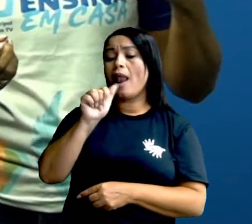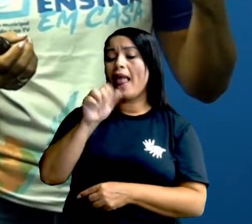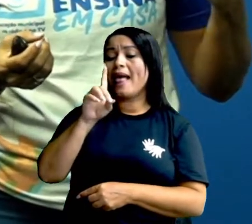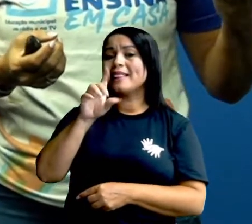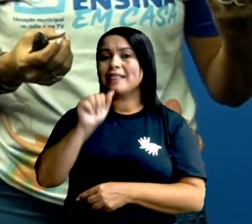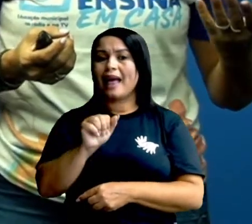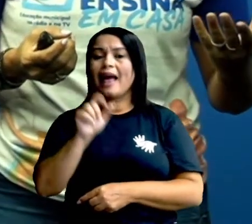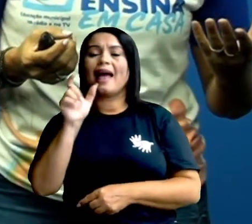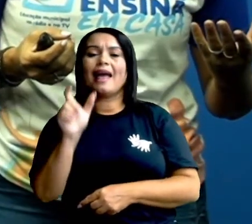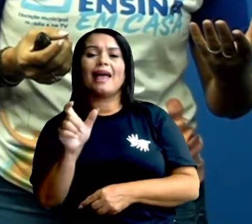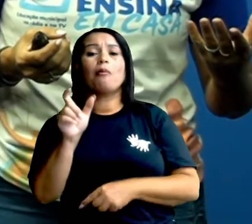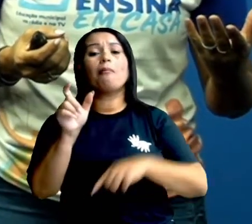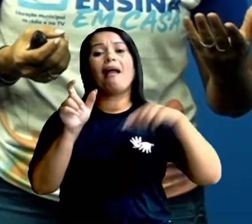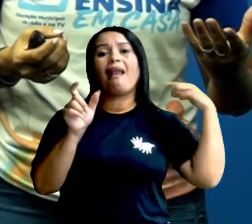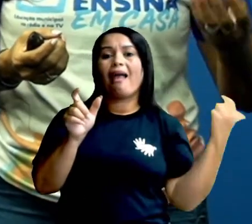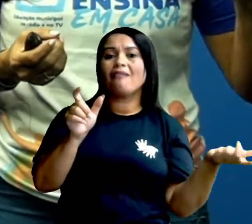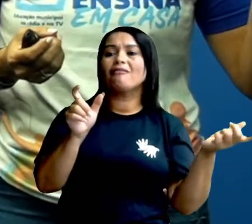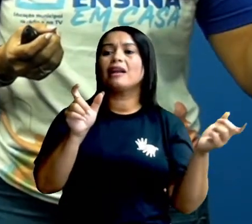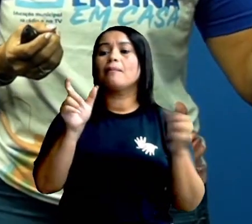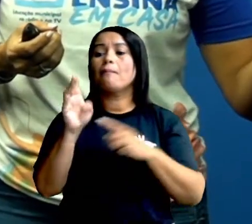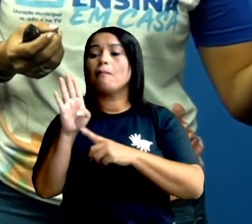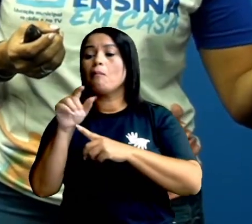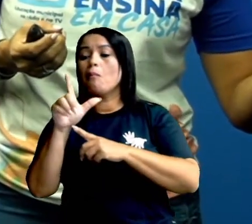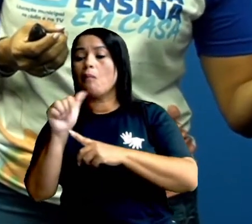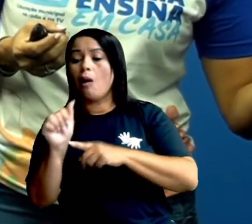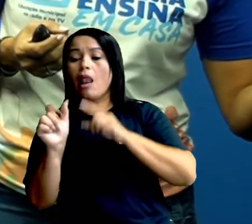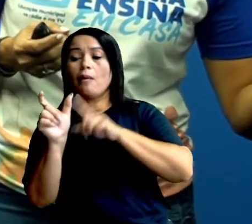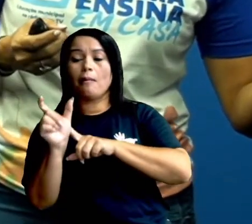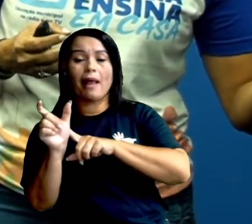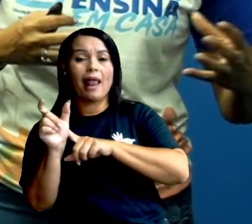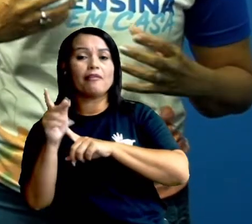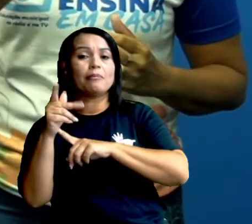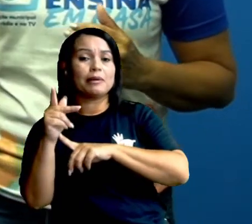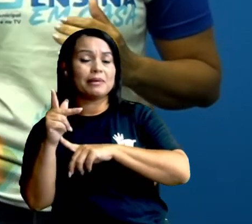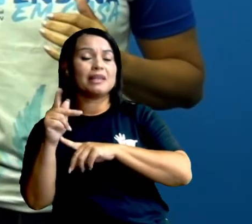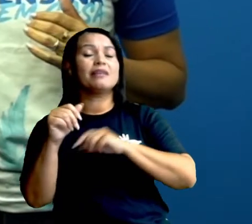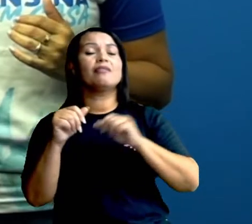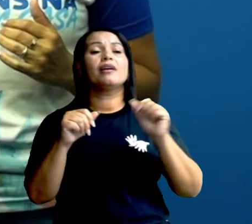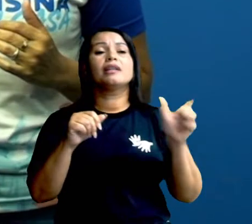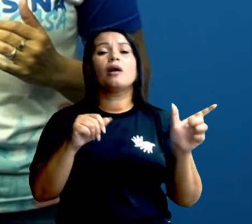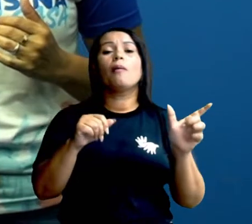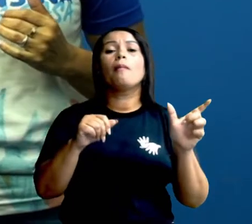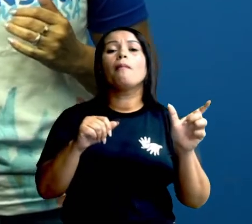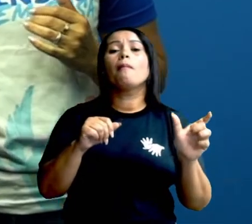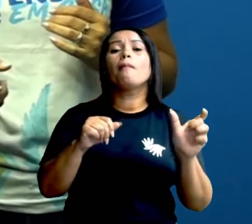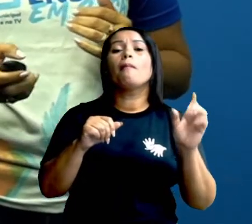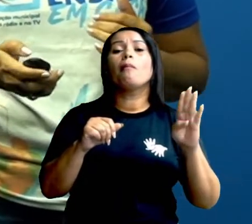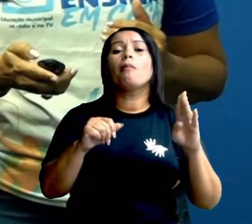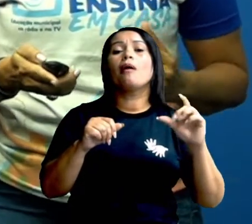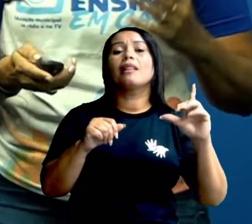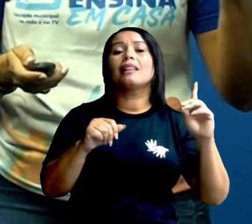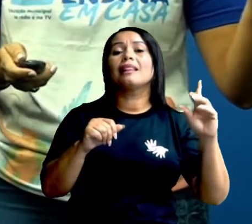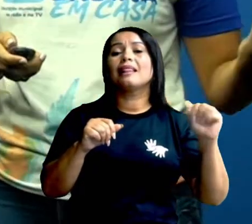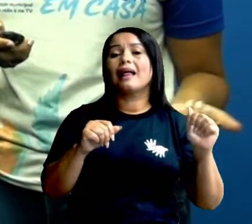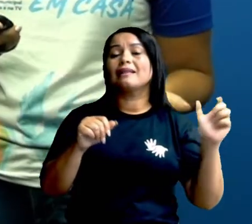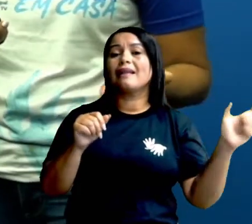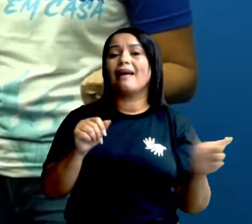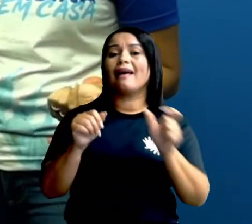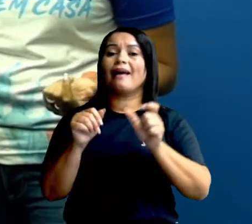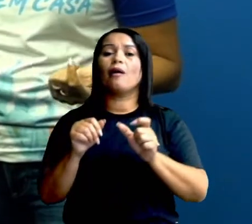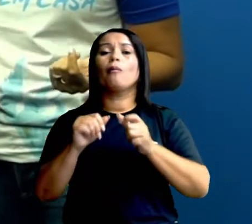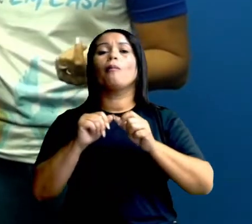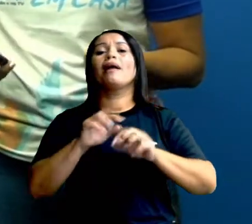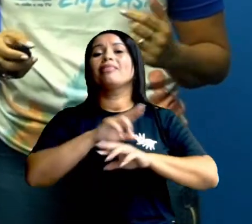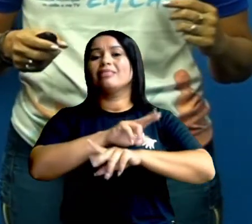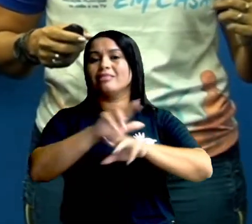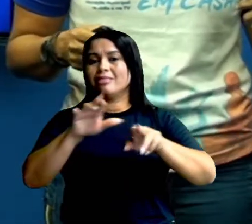da palavra bola. Então, bola é uma palavra primitiva e bolada é uma palavra derivada, porque vem da palavra